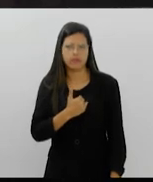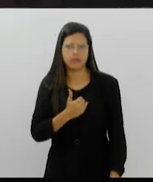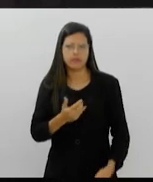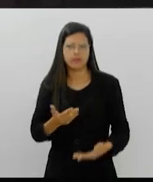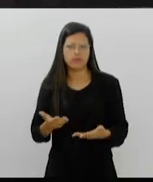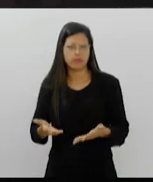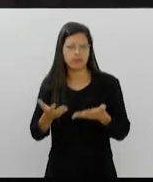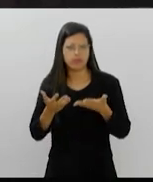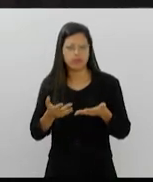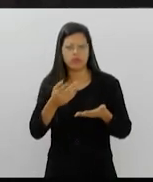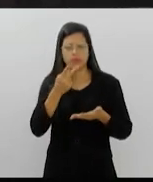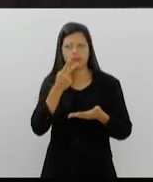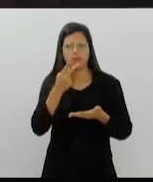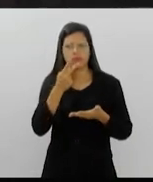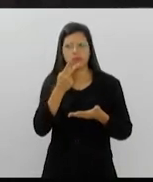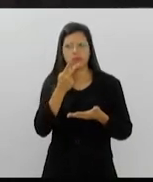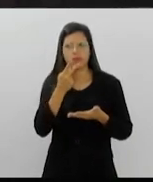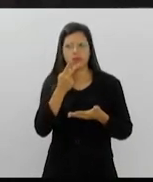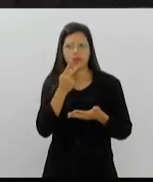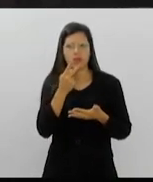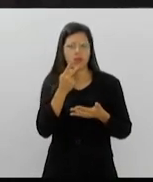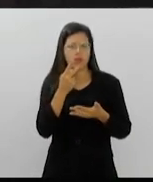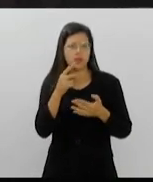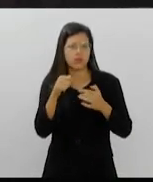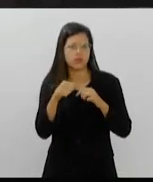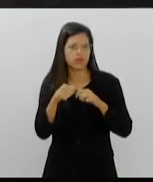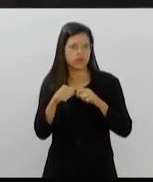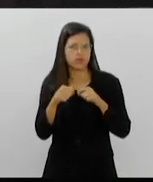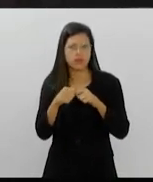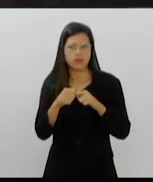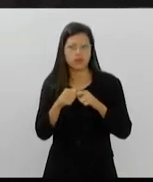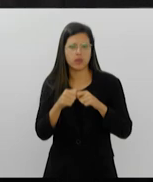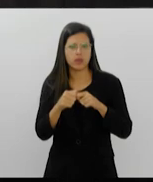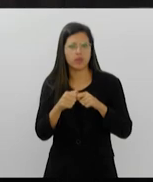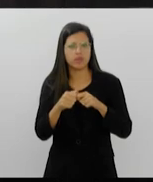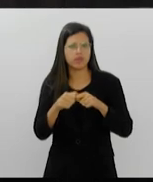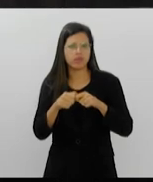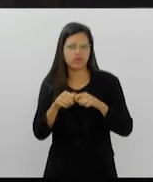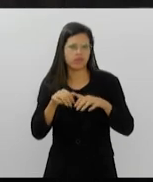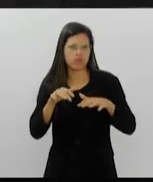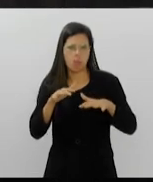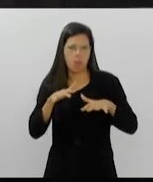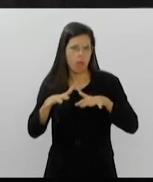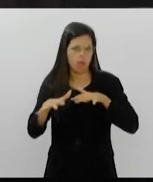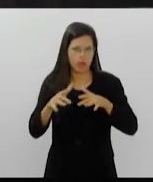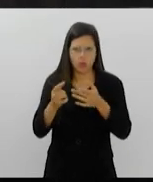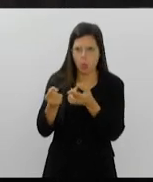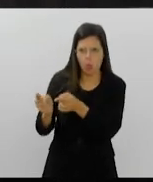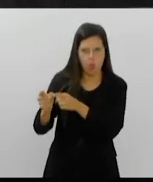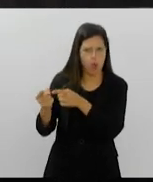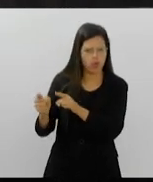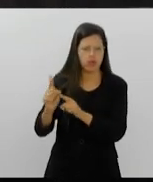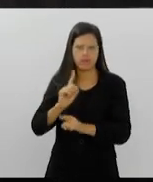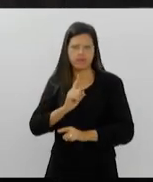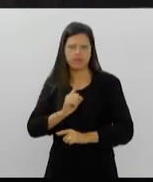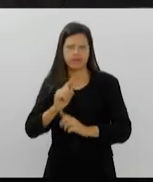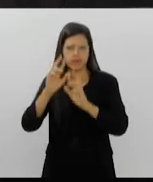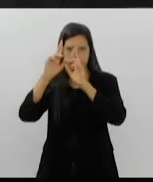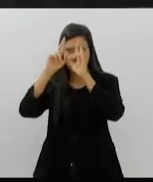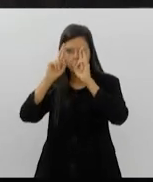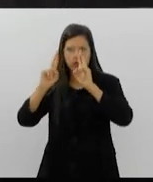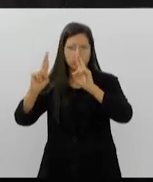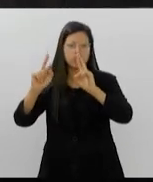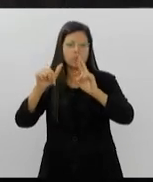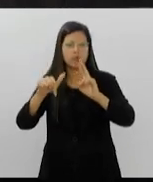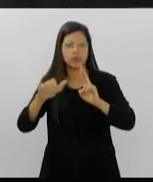quero dizer que não irei fazer qualquer movimento contrário, irei respeitar a decisão